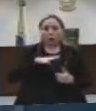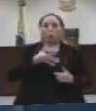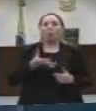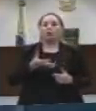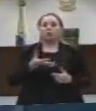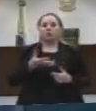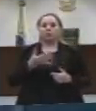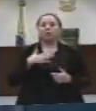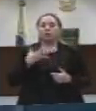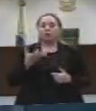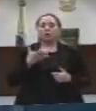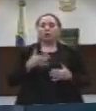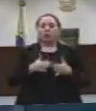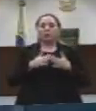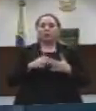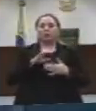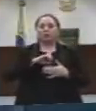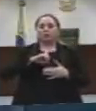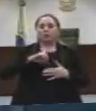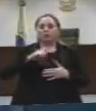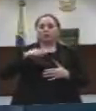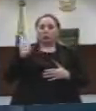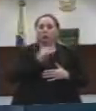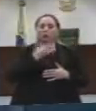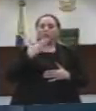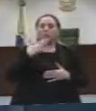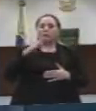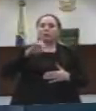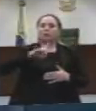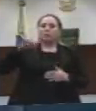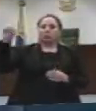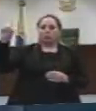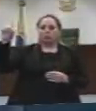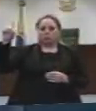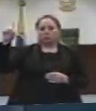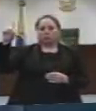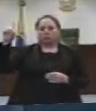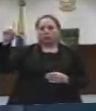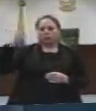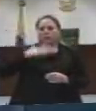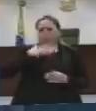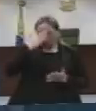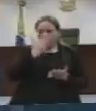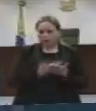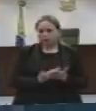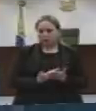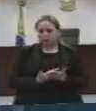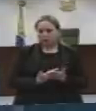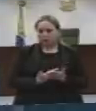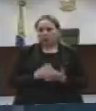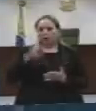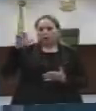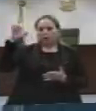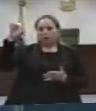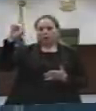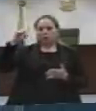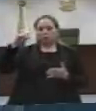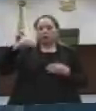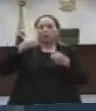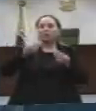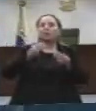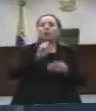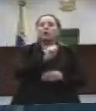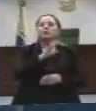Deus o Deus que creio rogar a Deus o Deus que creio de que Deus supremo o caminho de